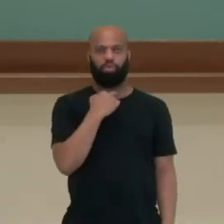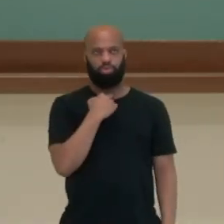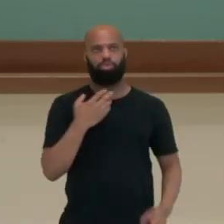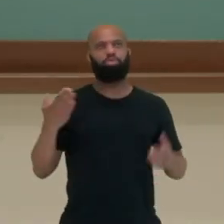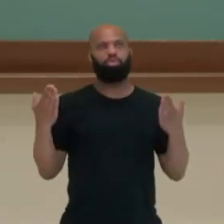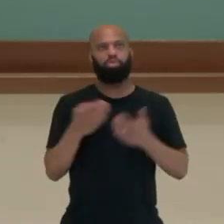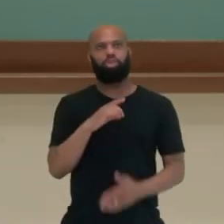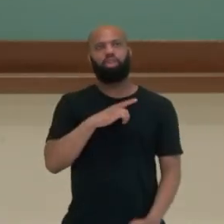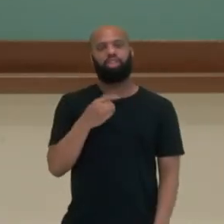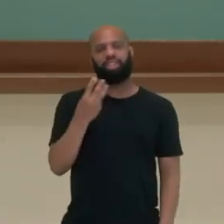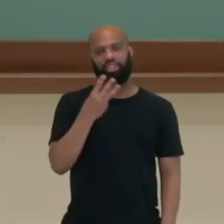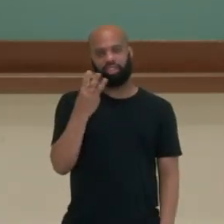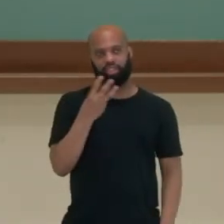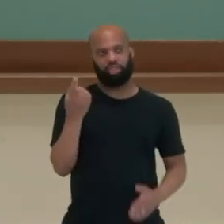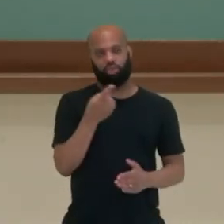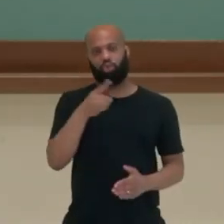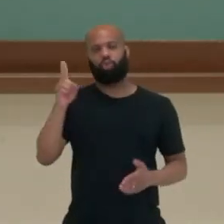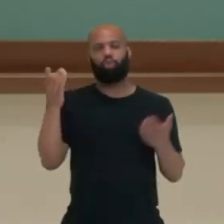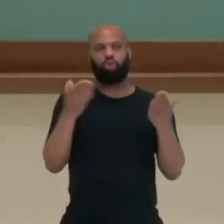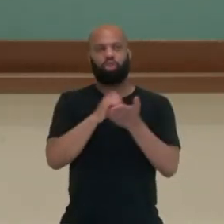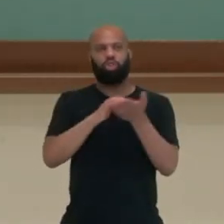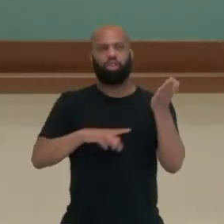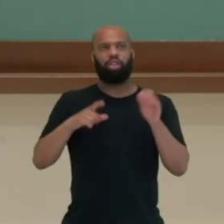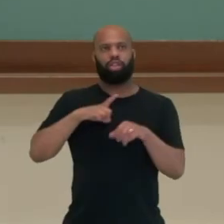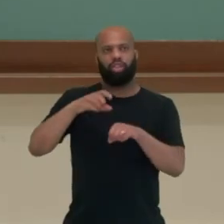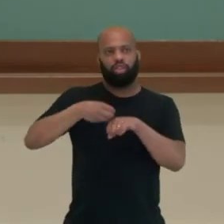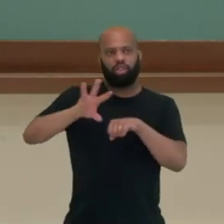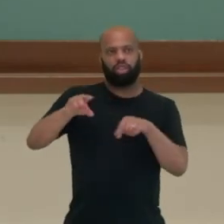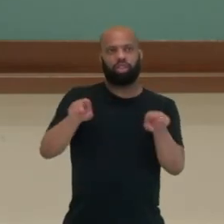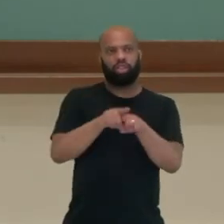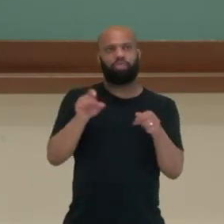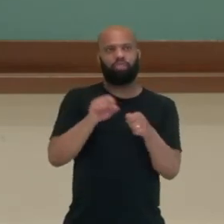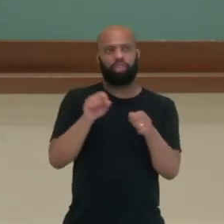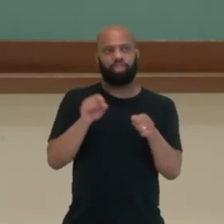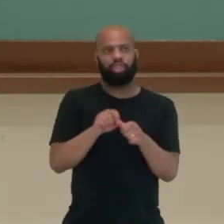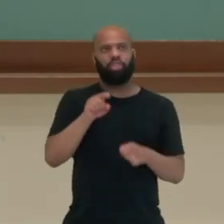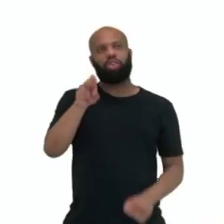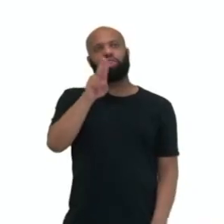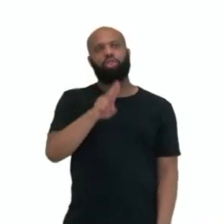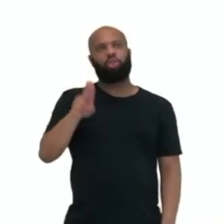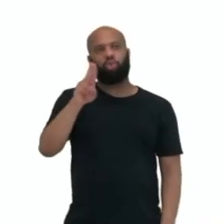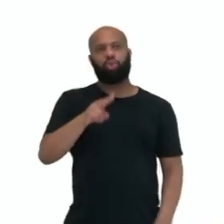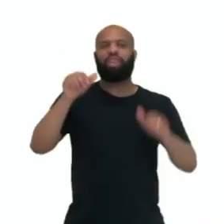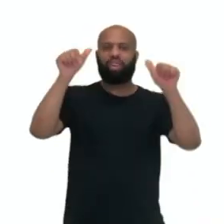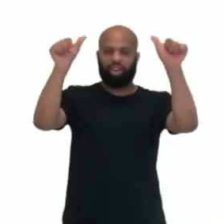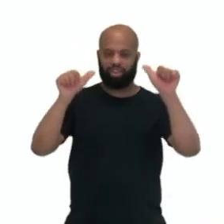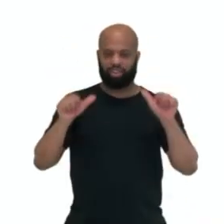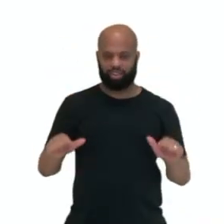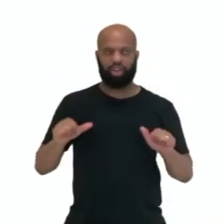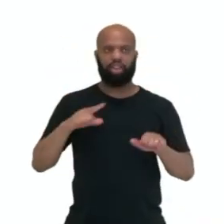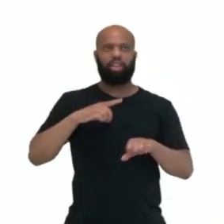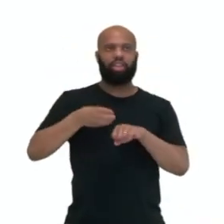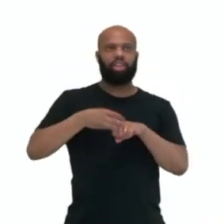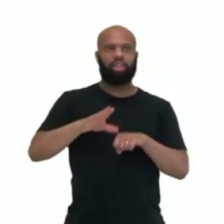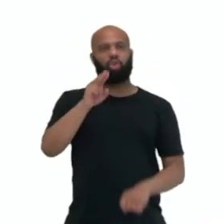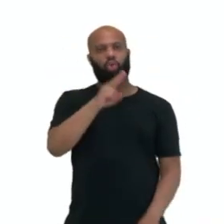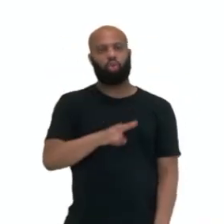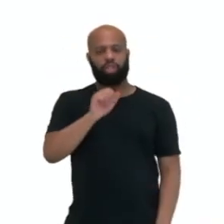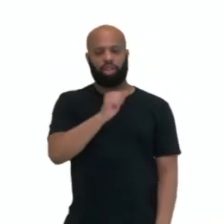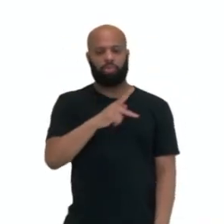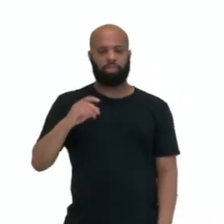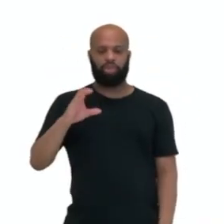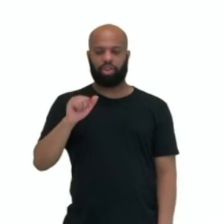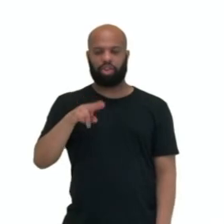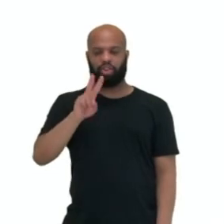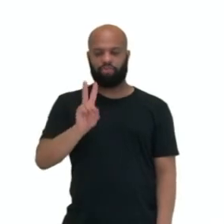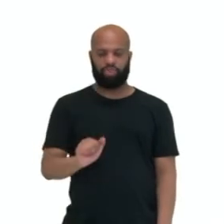e último exercício. Deixo uma dica ali para vocês realizarem essa atividade. Através de um cartaz, a dica aqui, né, pode ser o